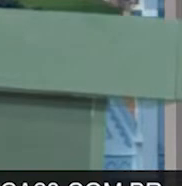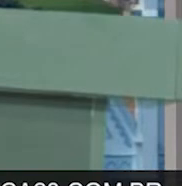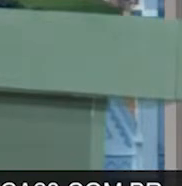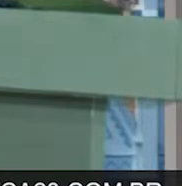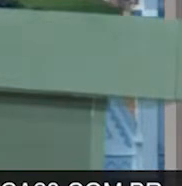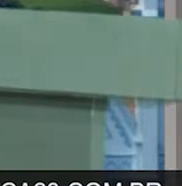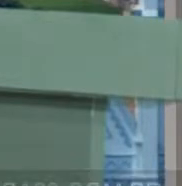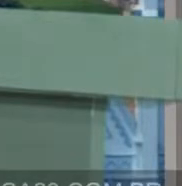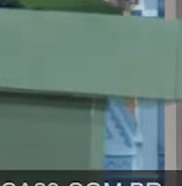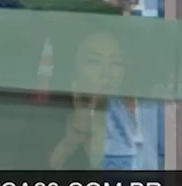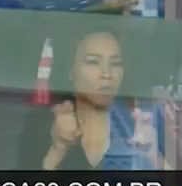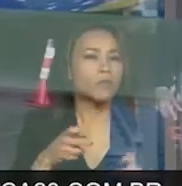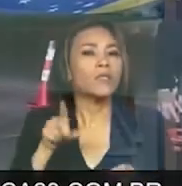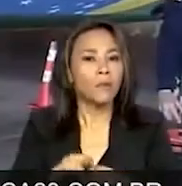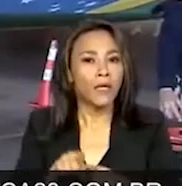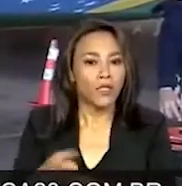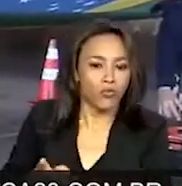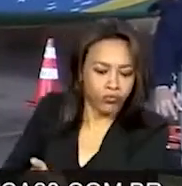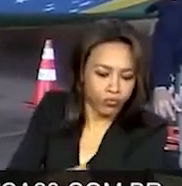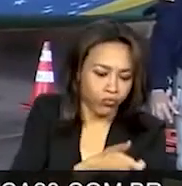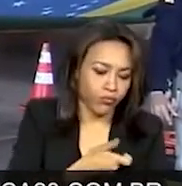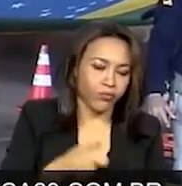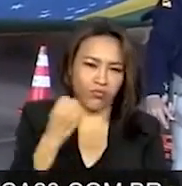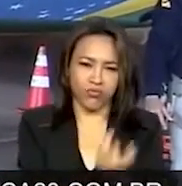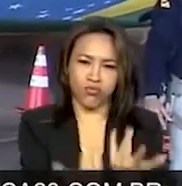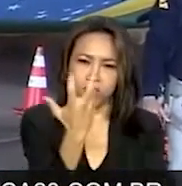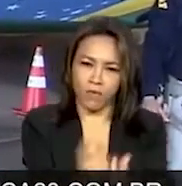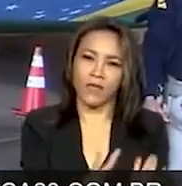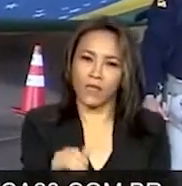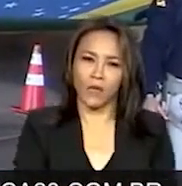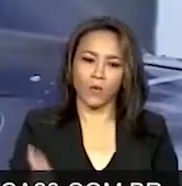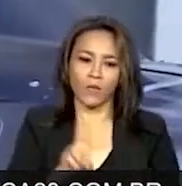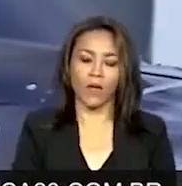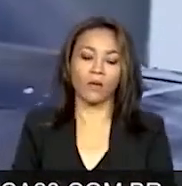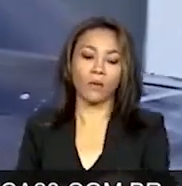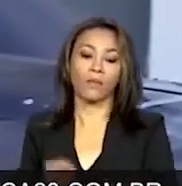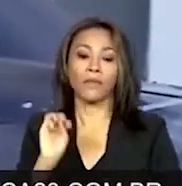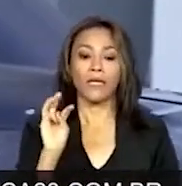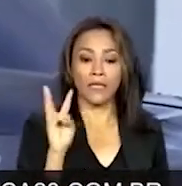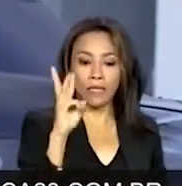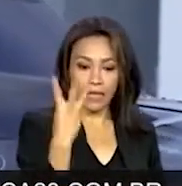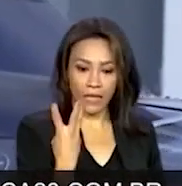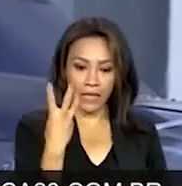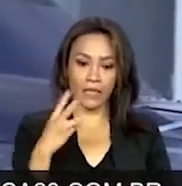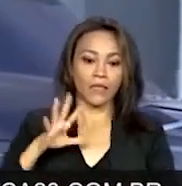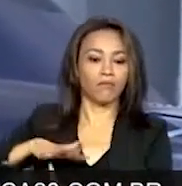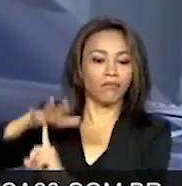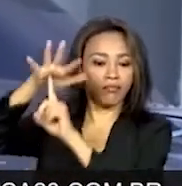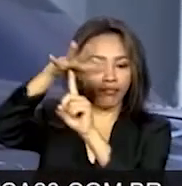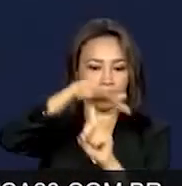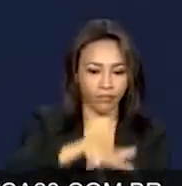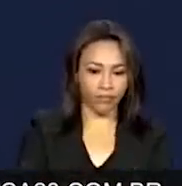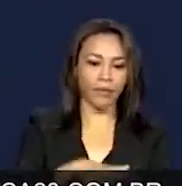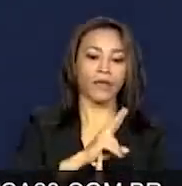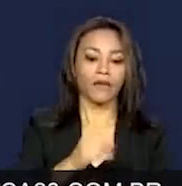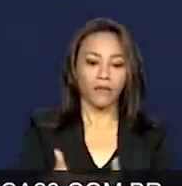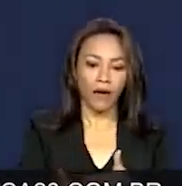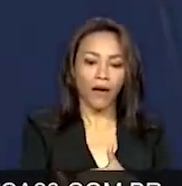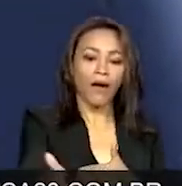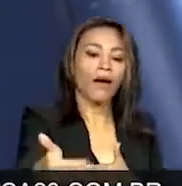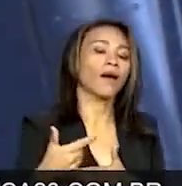recebeu novos helicópteros. Três novos helicópteros multimissão projetados especialmente para atender